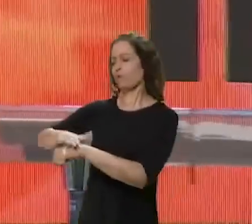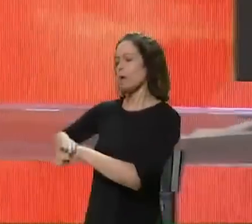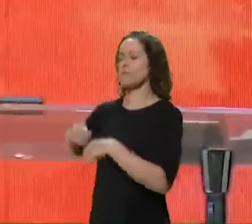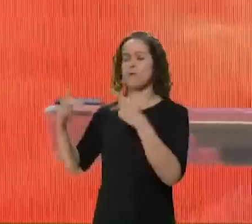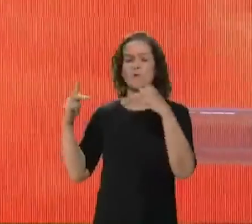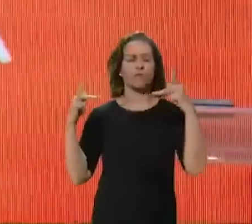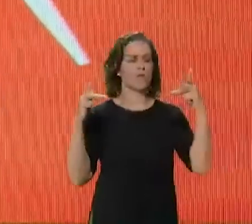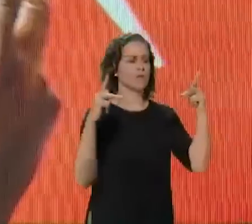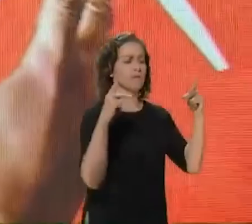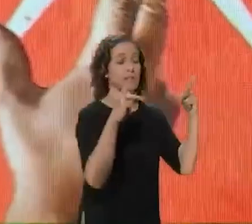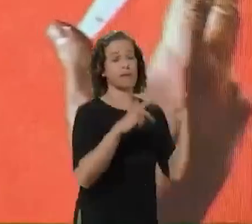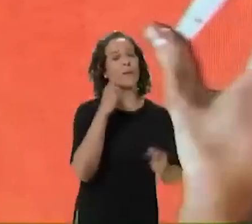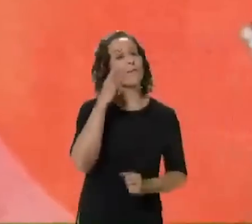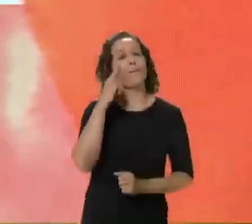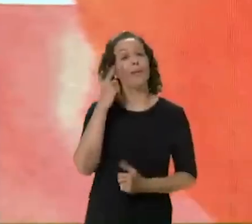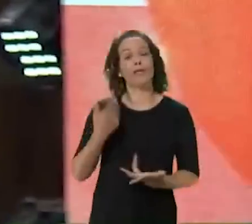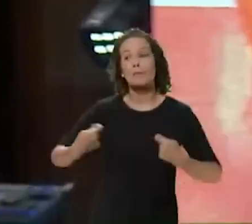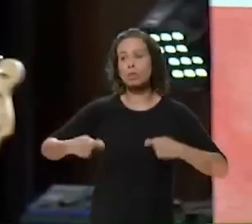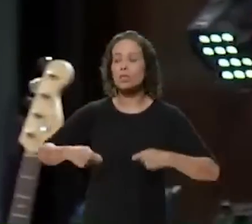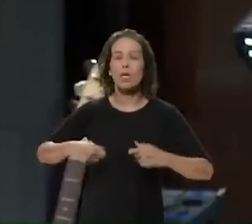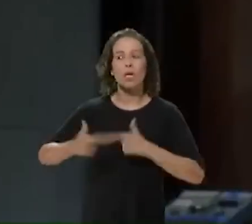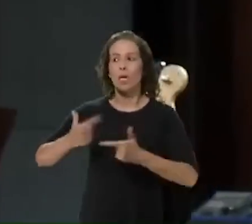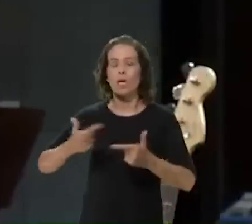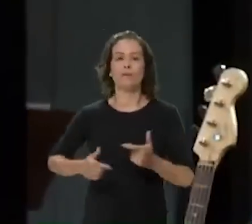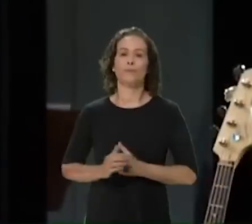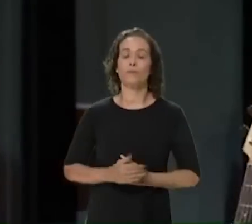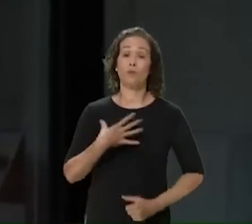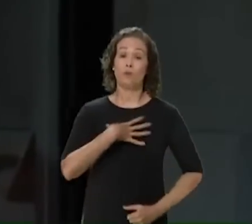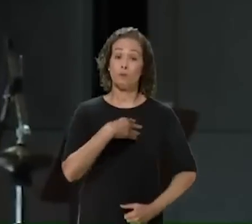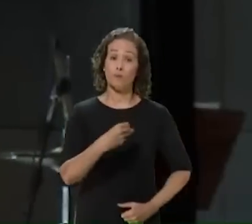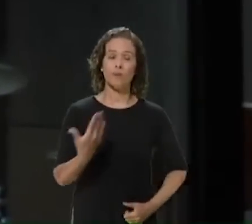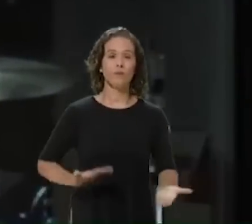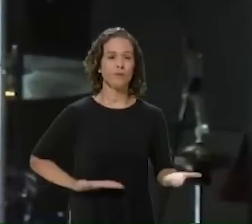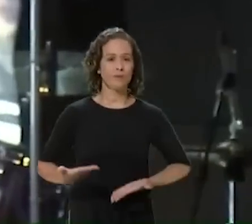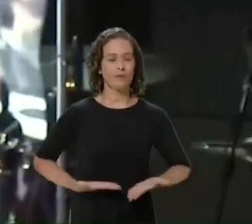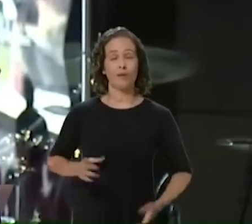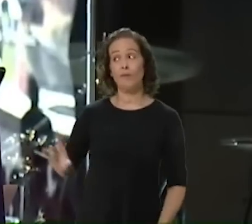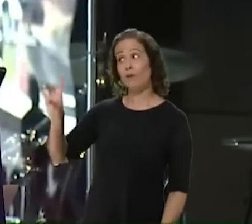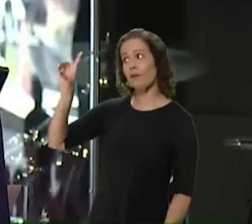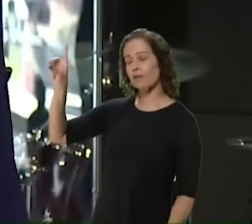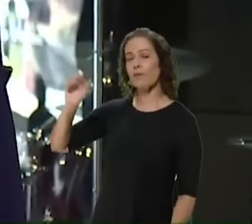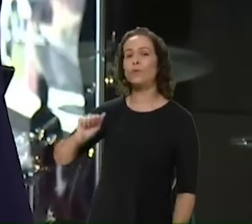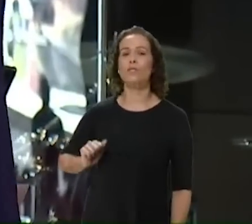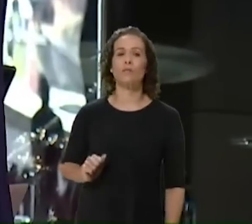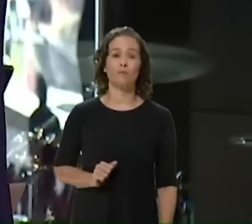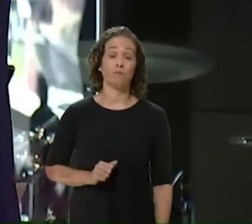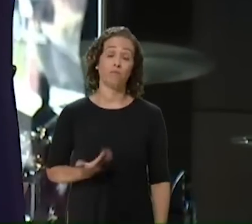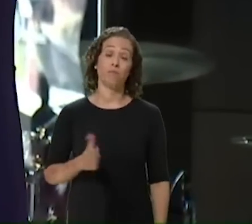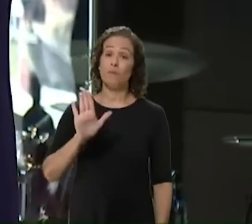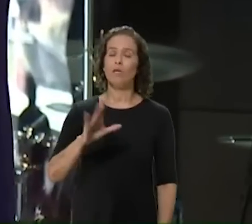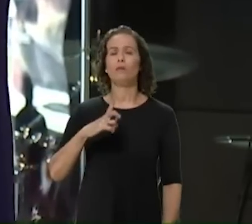Não. Aqui, os filhos servem a Deus, mas os servos nunca são filhos. Servo é